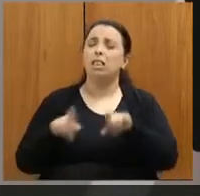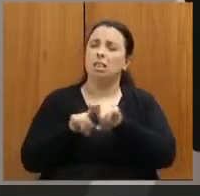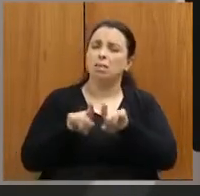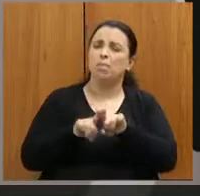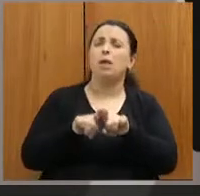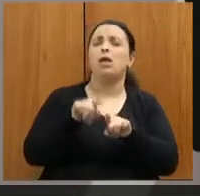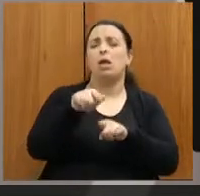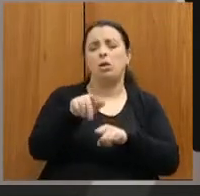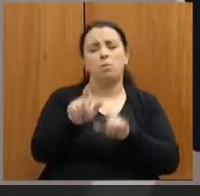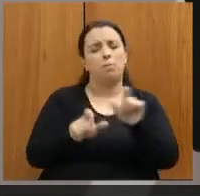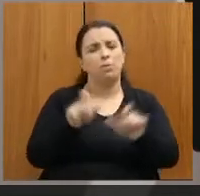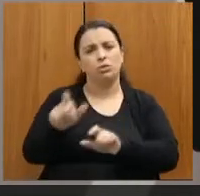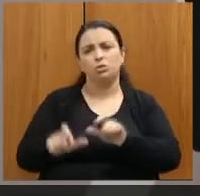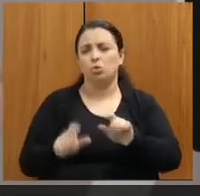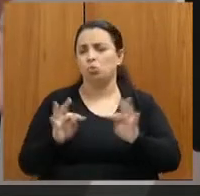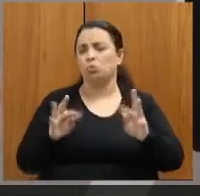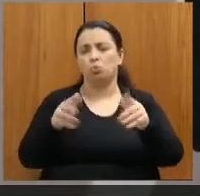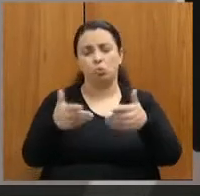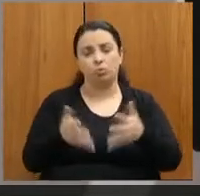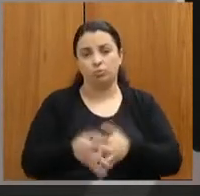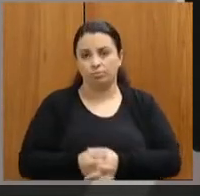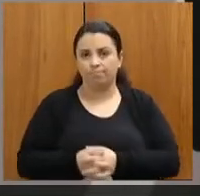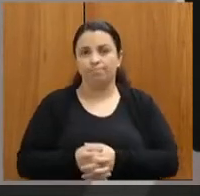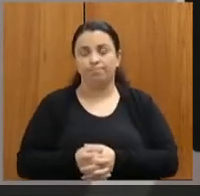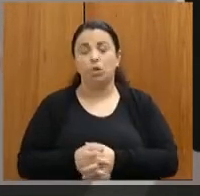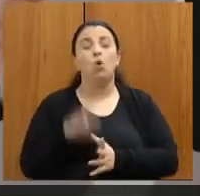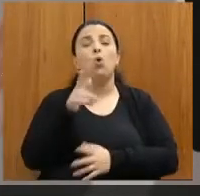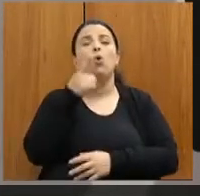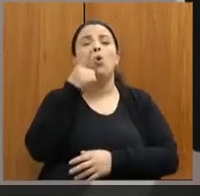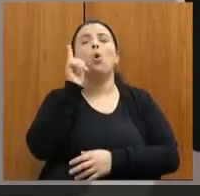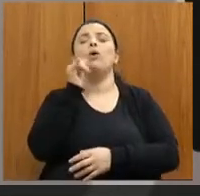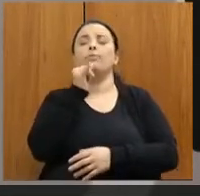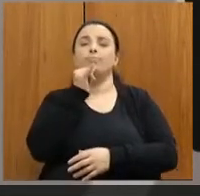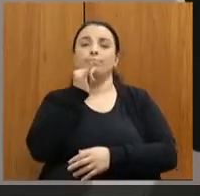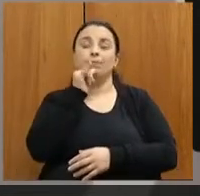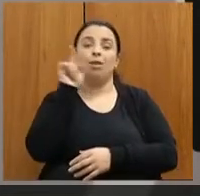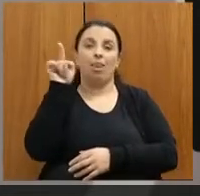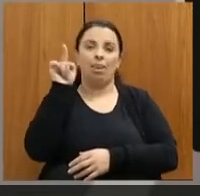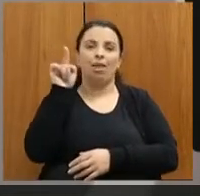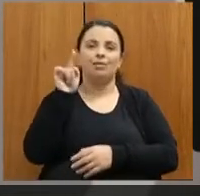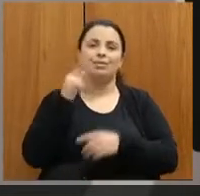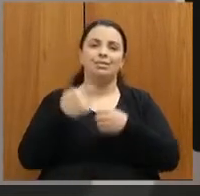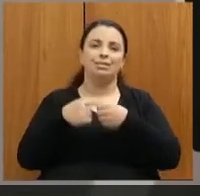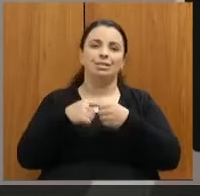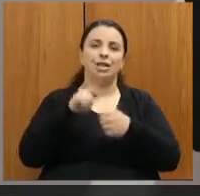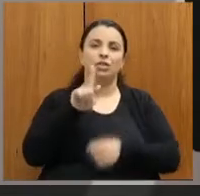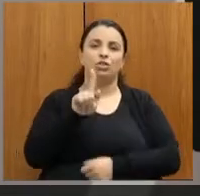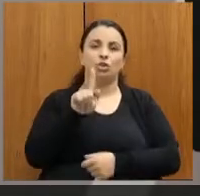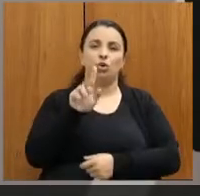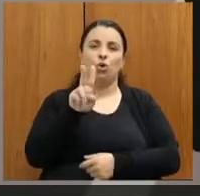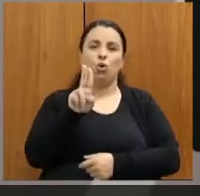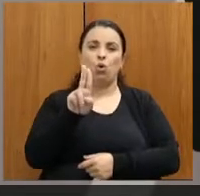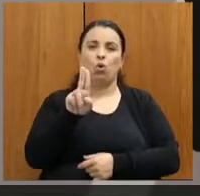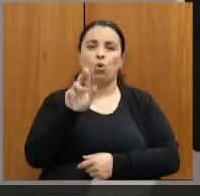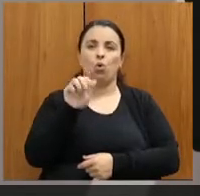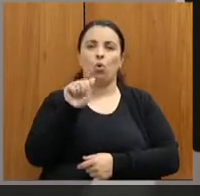comum e hoje é comum como ontem em Guaxupé um grupo de professoras mandando